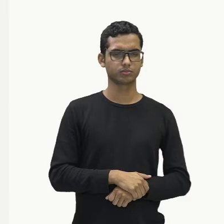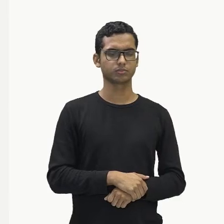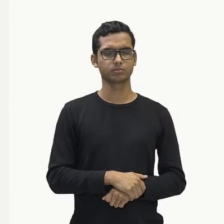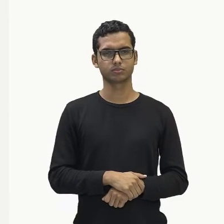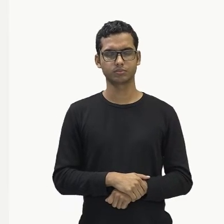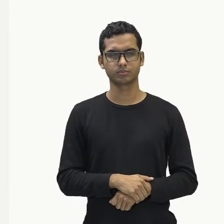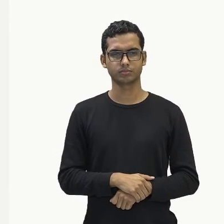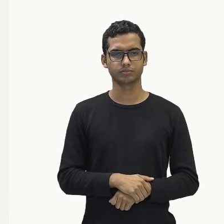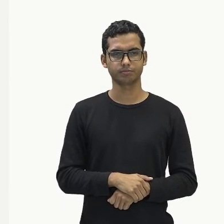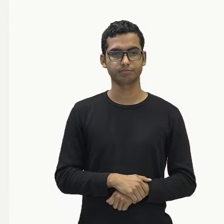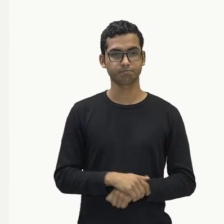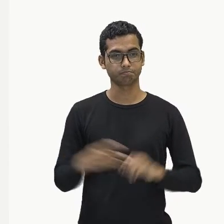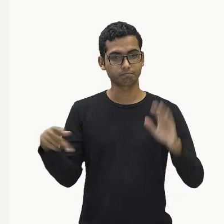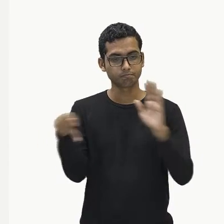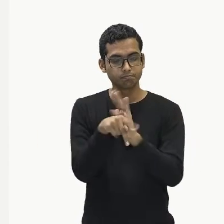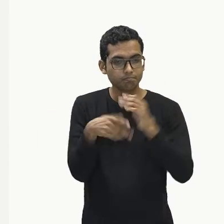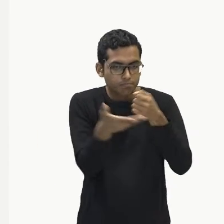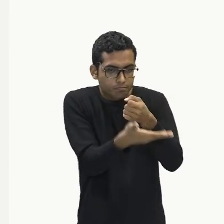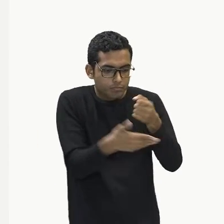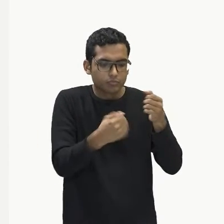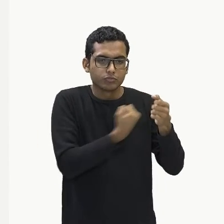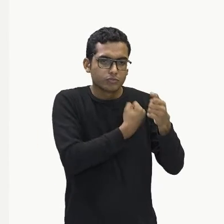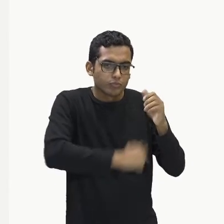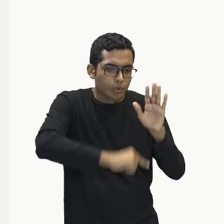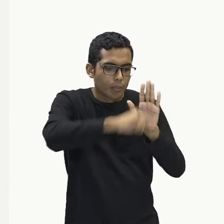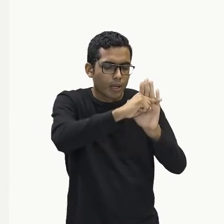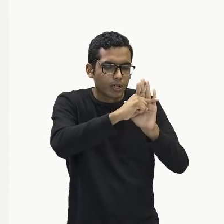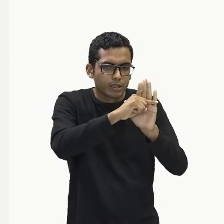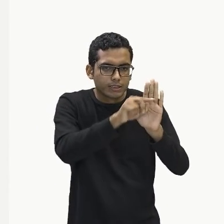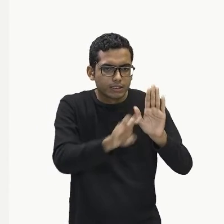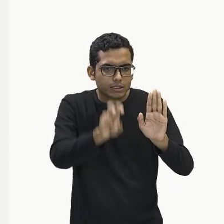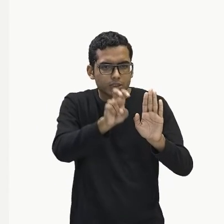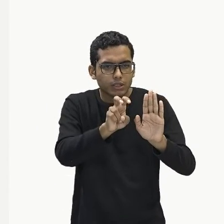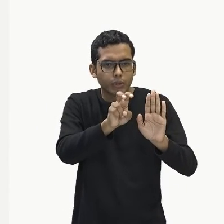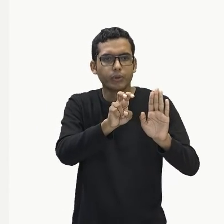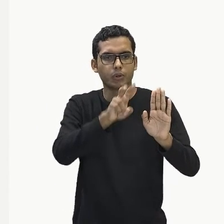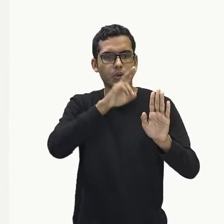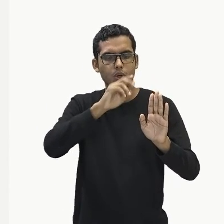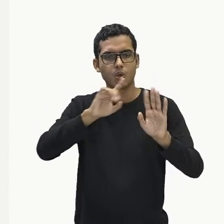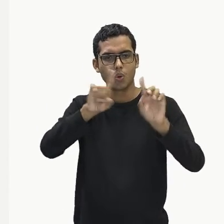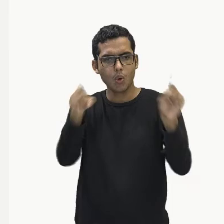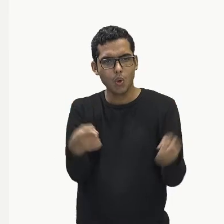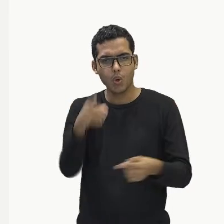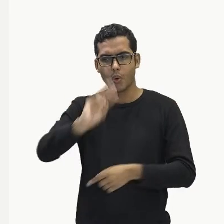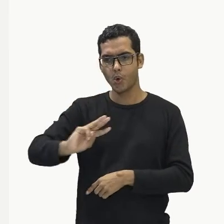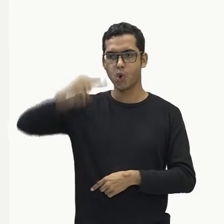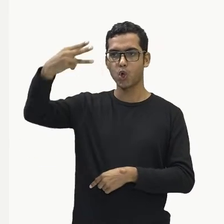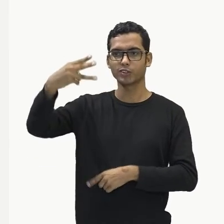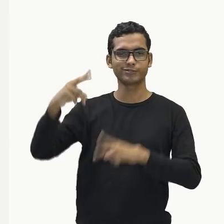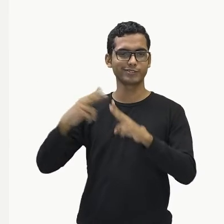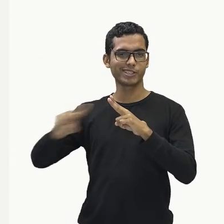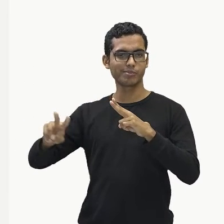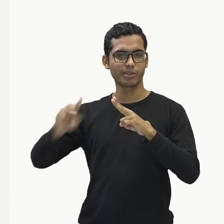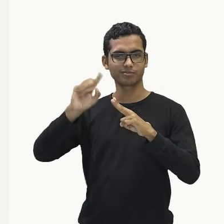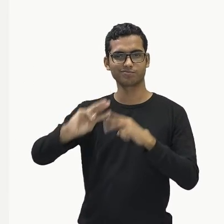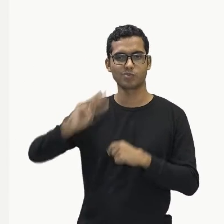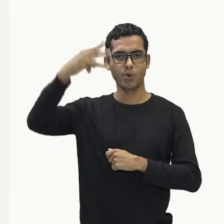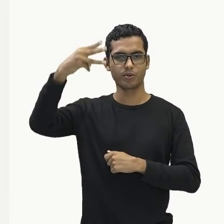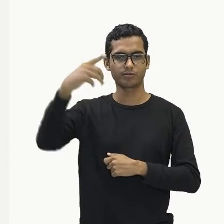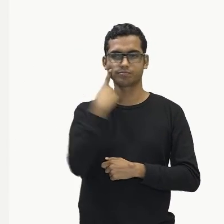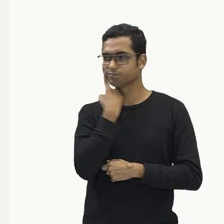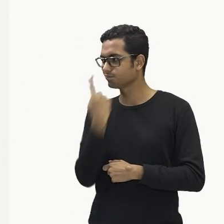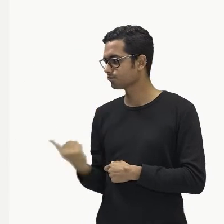Ó, base negativa, expoente ímpar, resultado